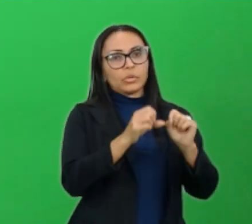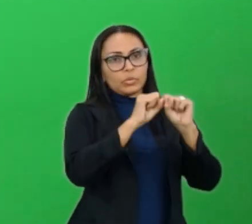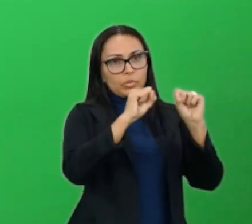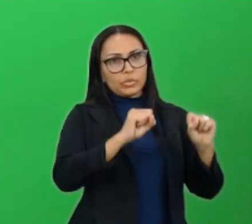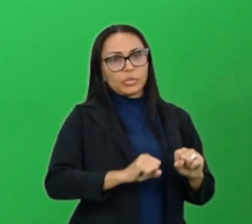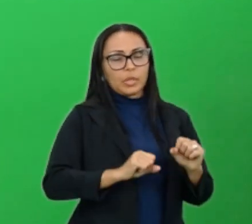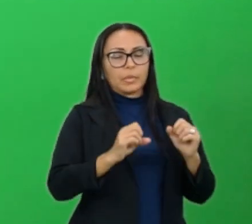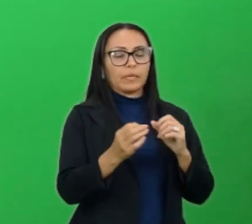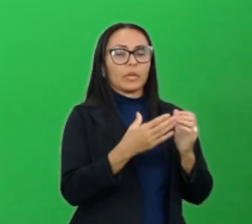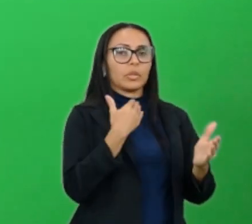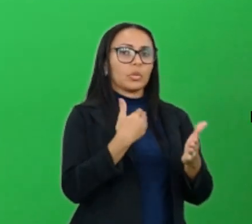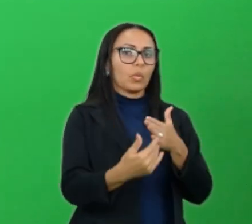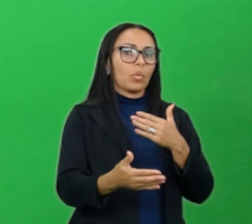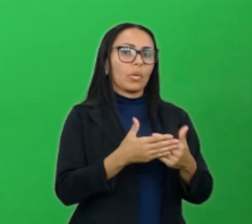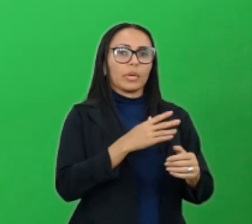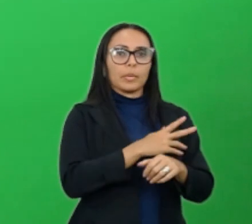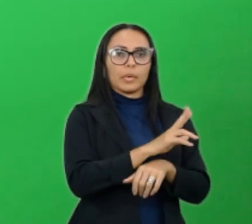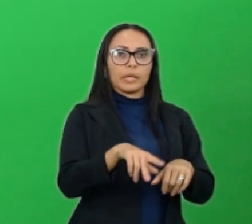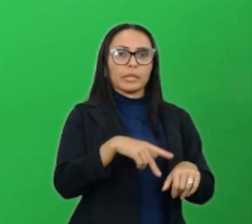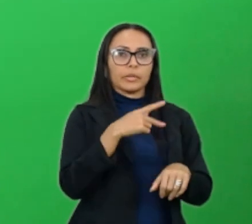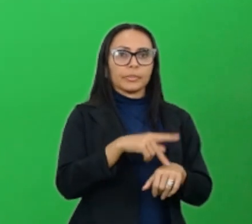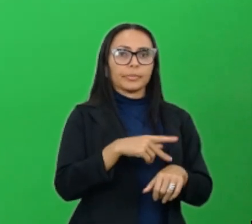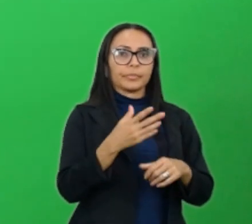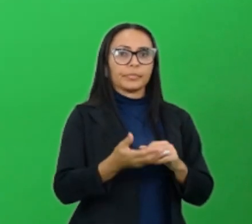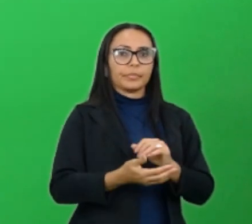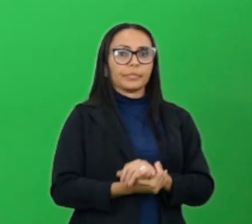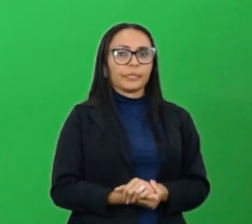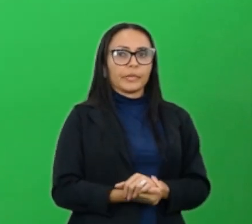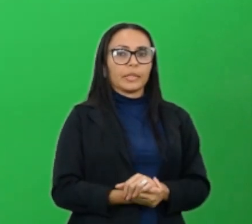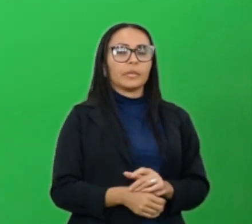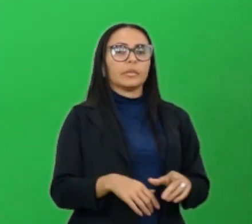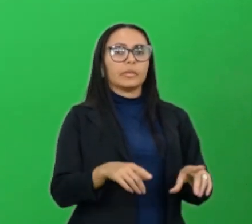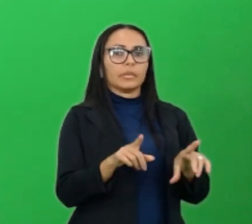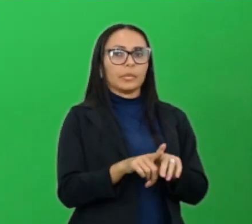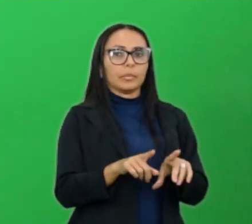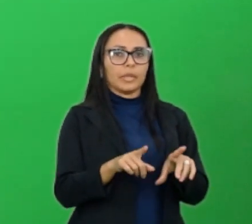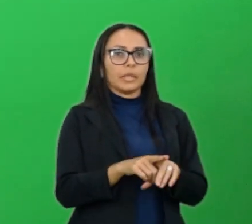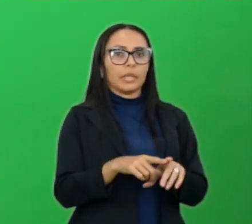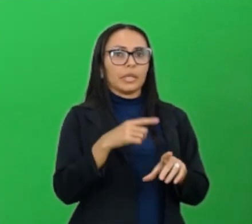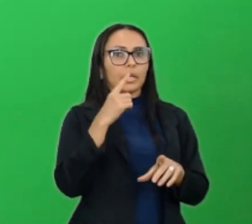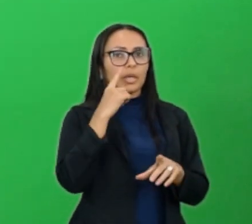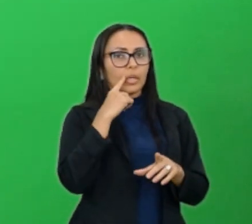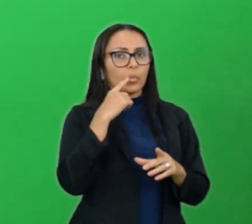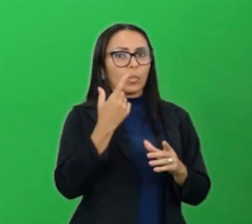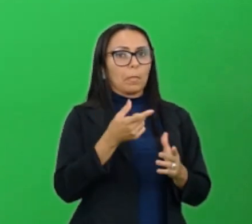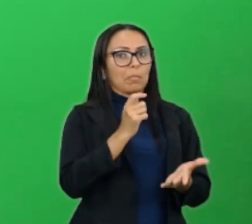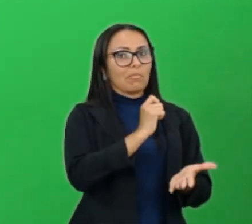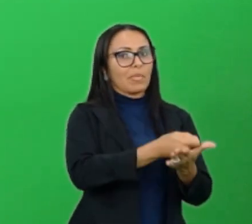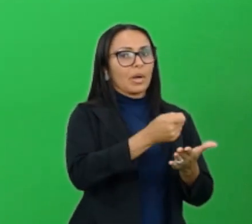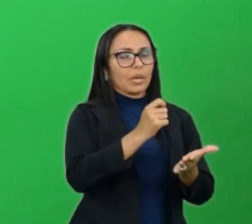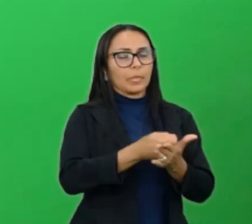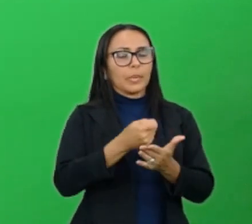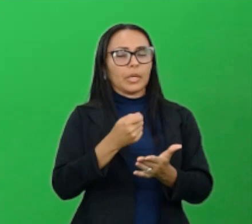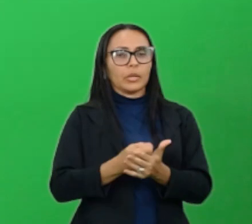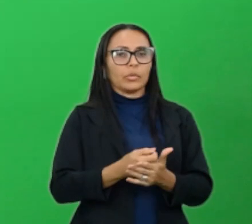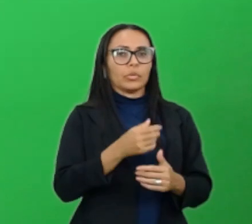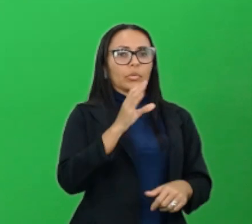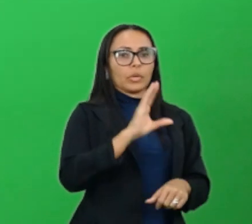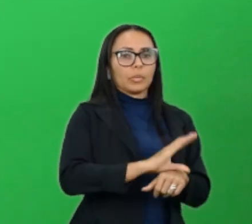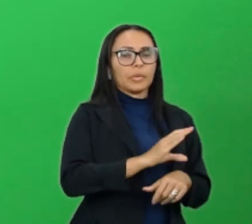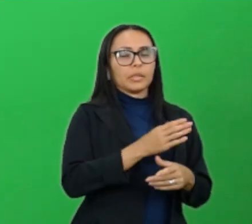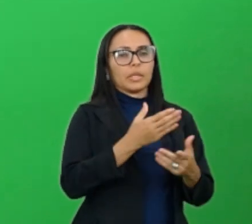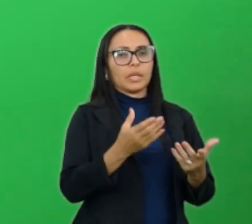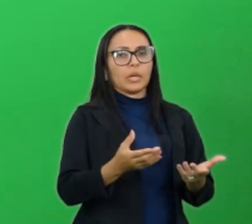país. Coisas que também são levadas em conta: despesas de capital de risco, financiamento direto do governo e apoio